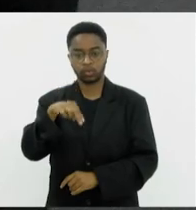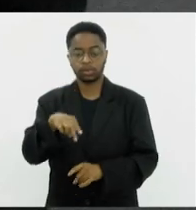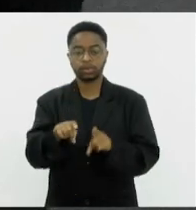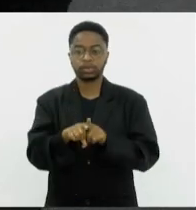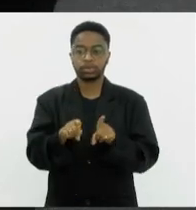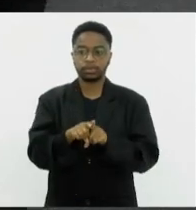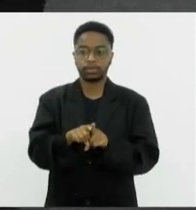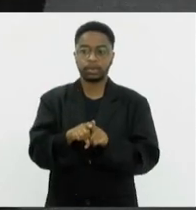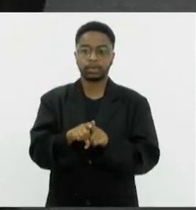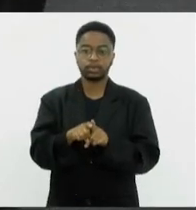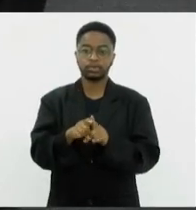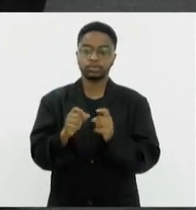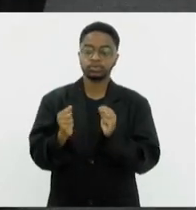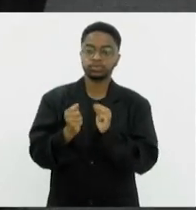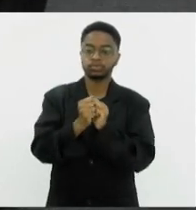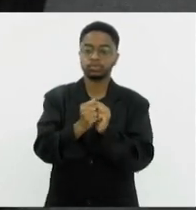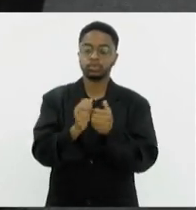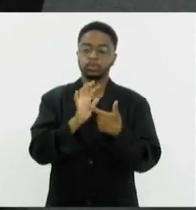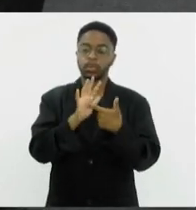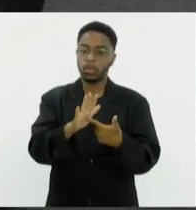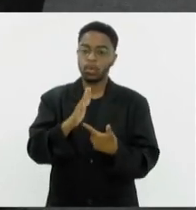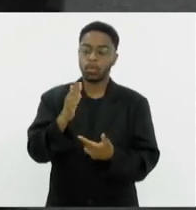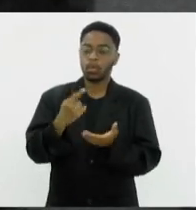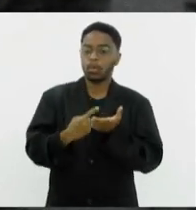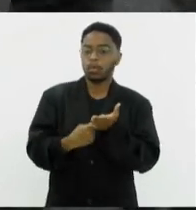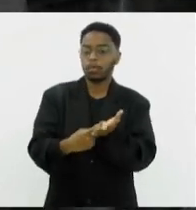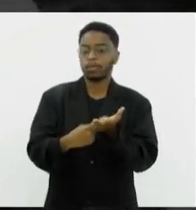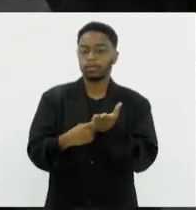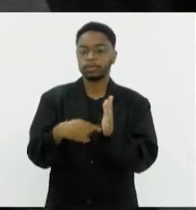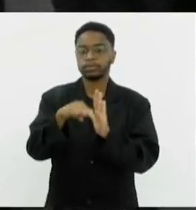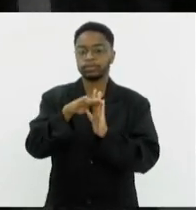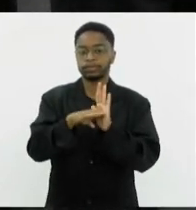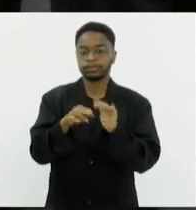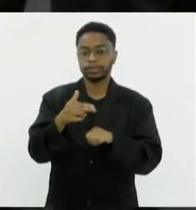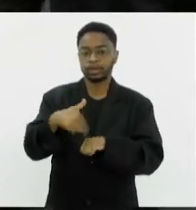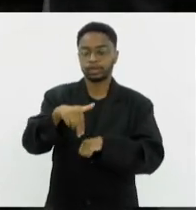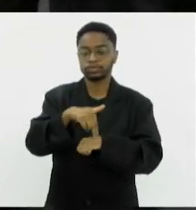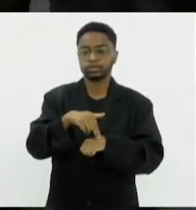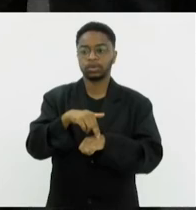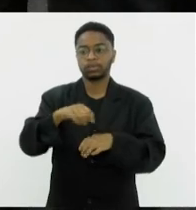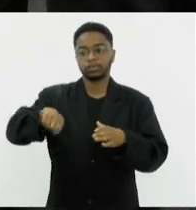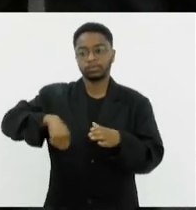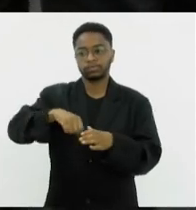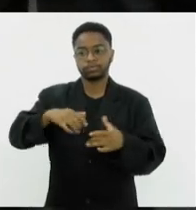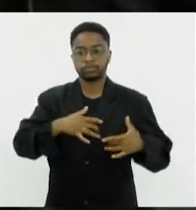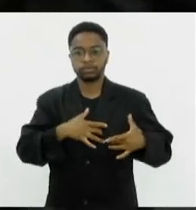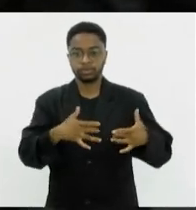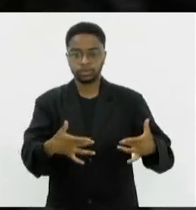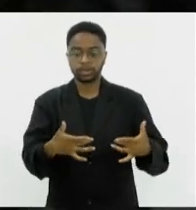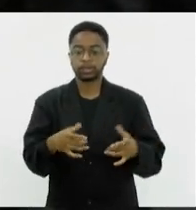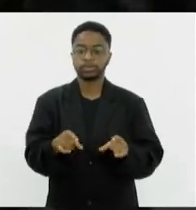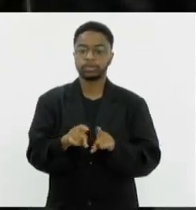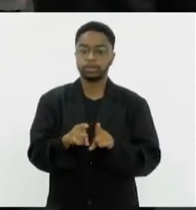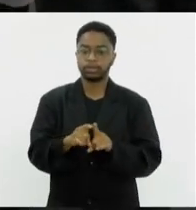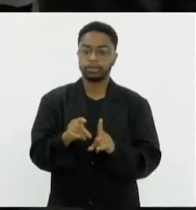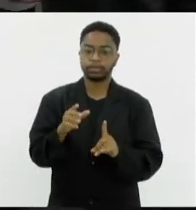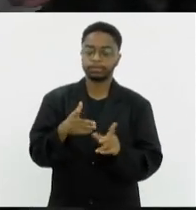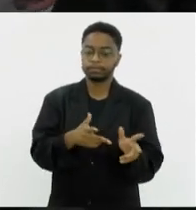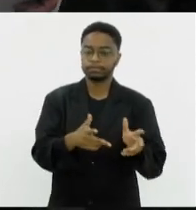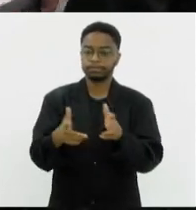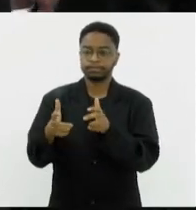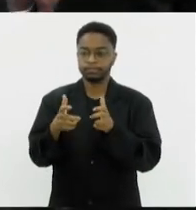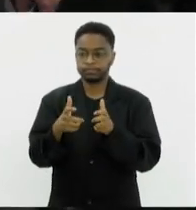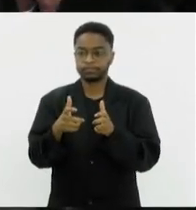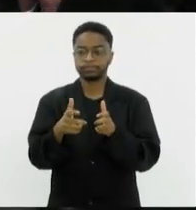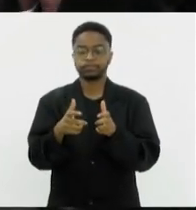também consigo o compromisso do Programa Nacional de Cozinhas Solidárias. Não só reconhecendo, acho que